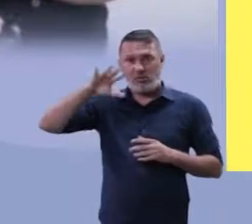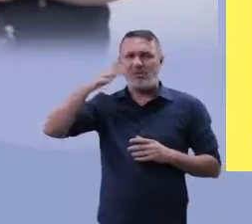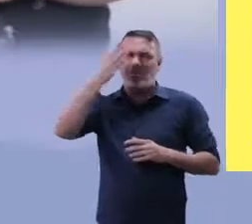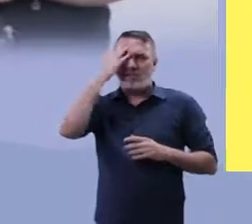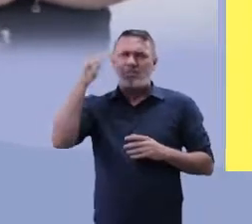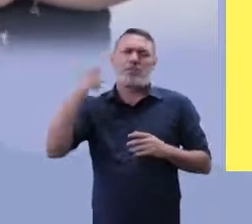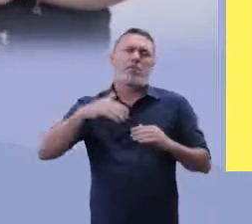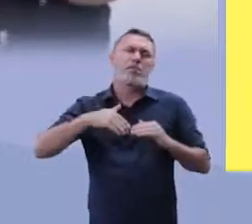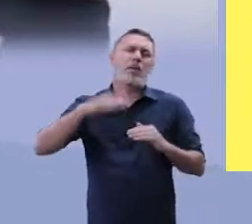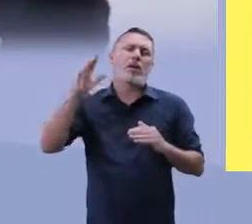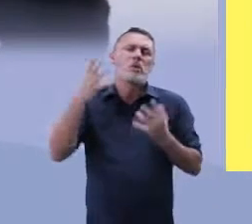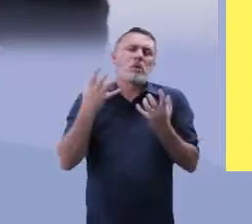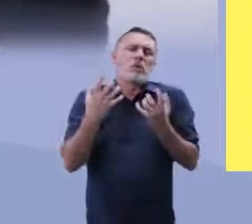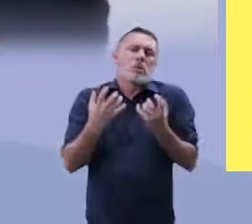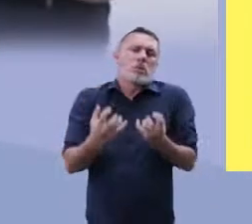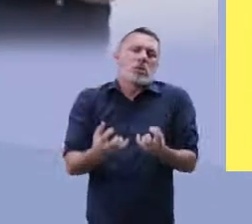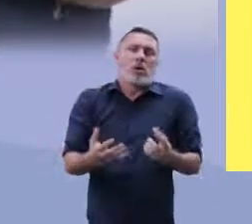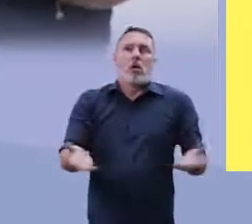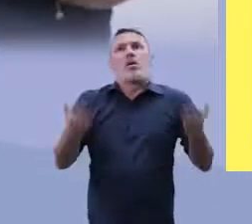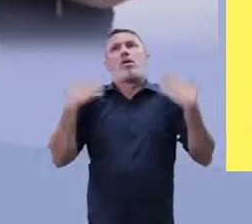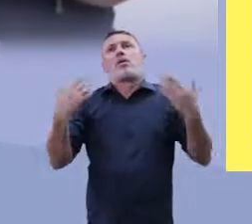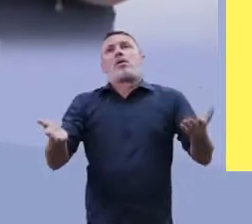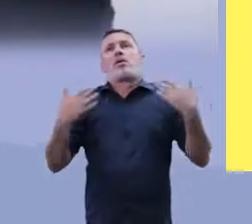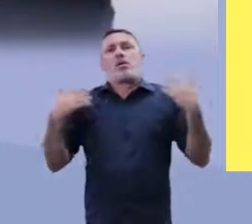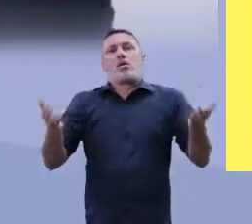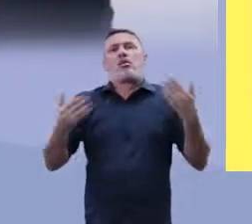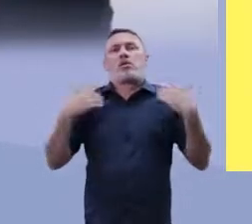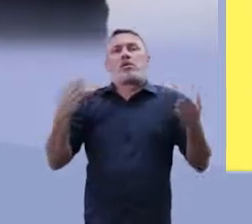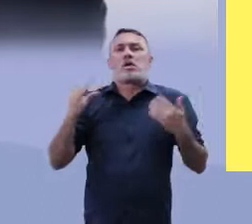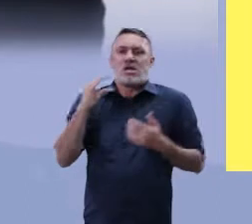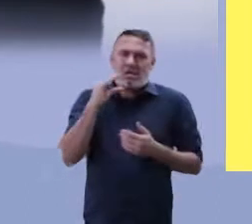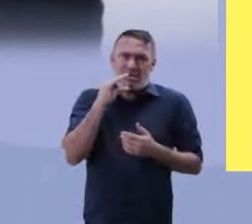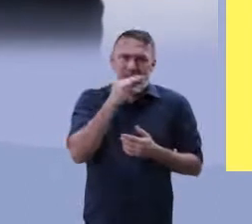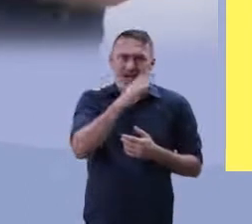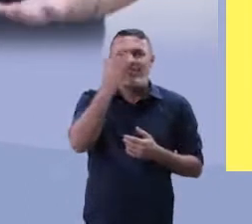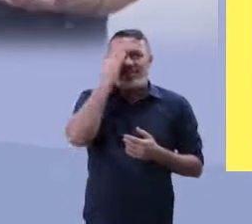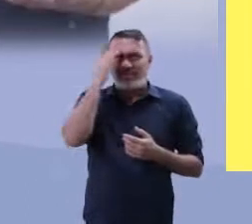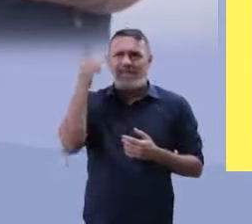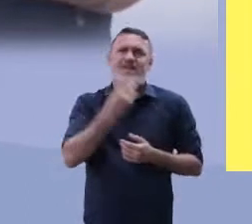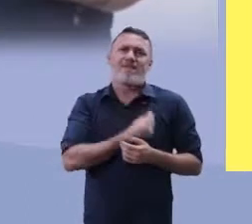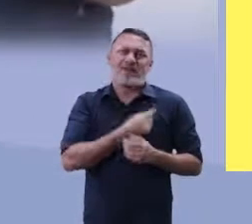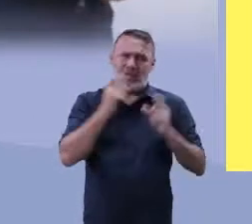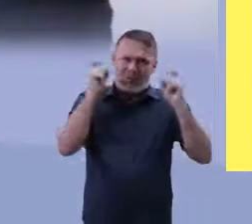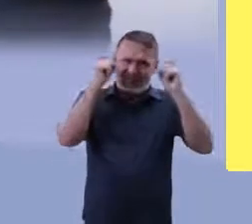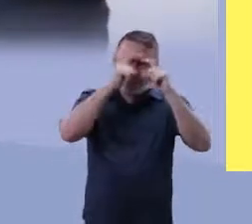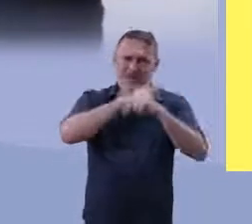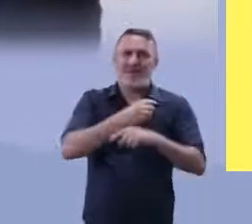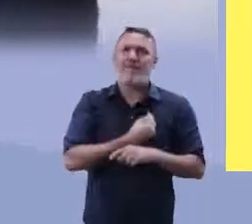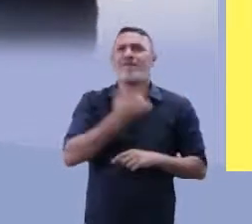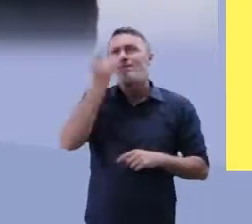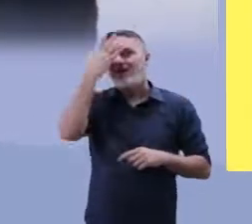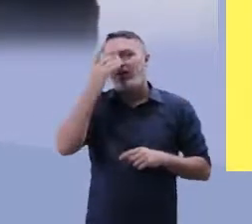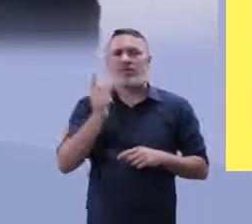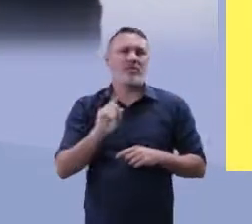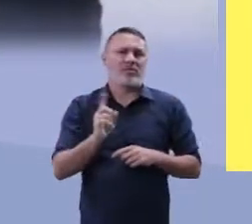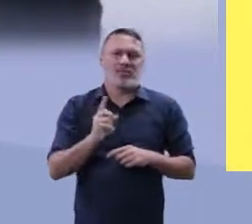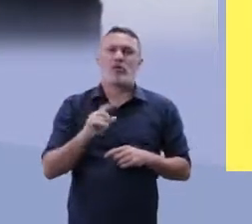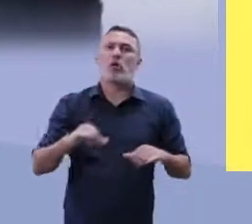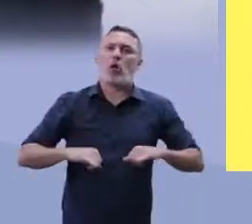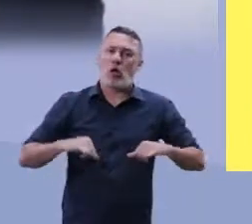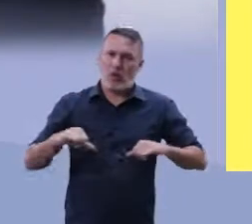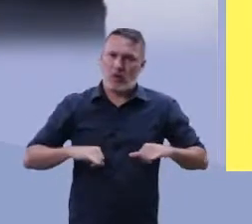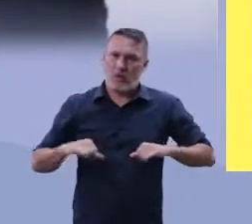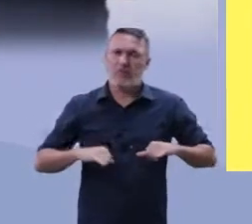à seca, problema crônico. As pessoas tinham uma vida precária. Então, muitos